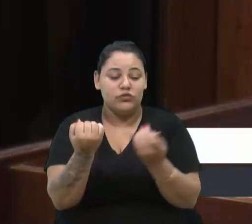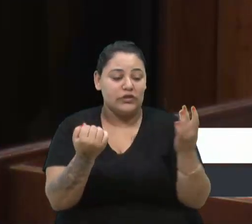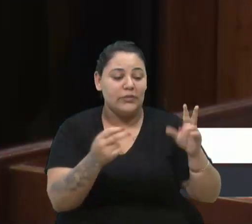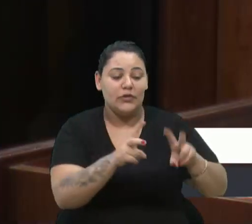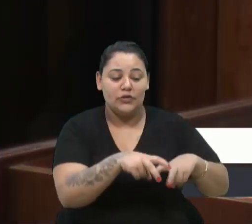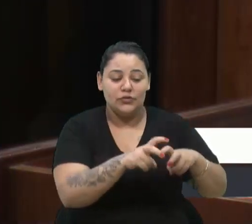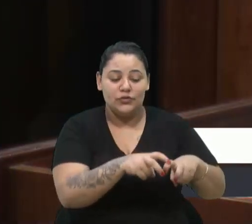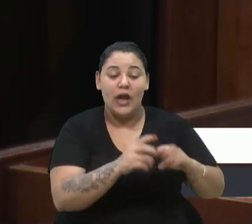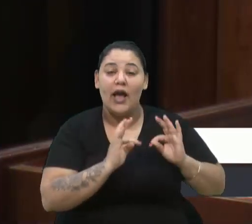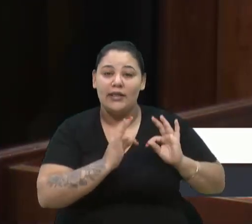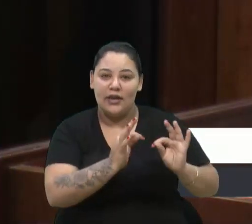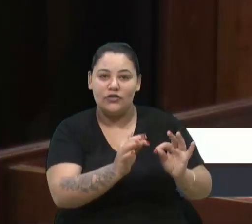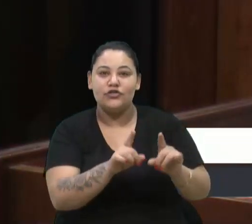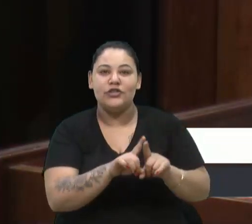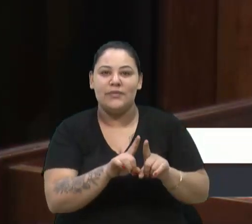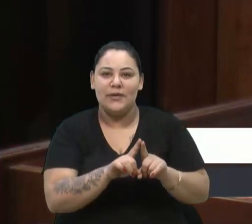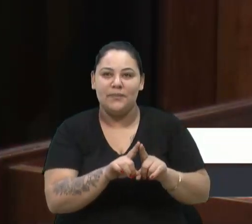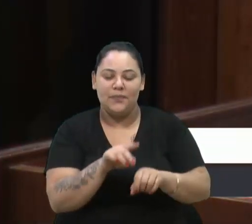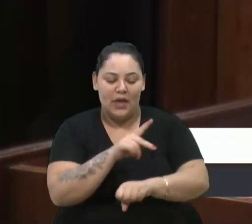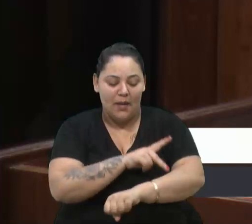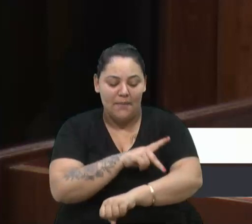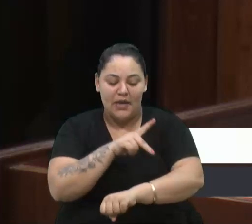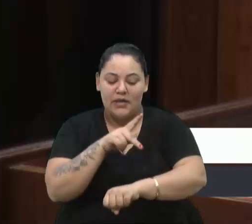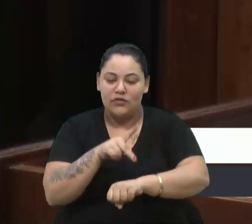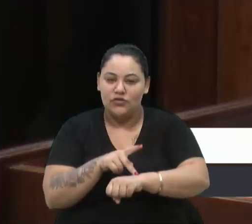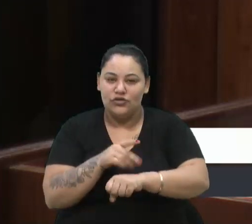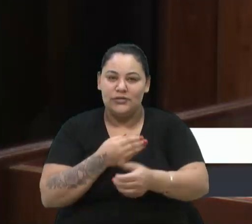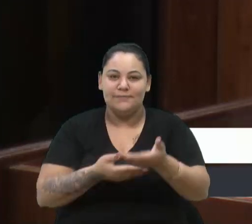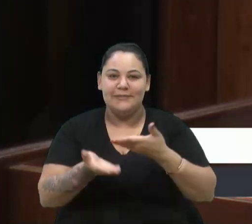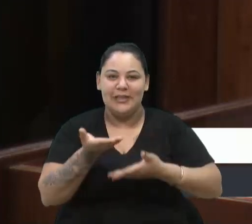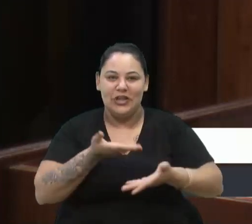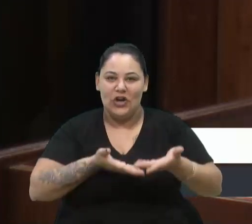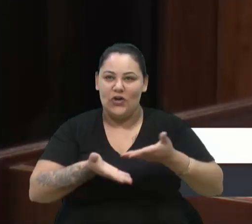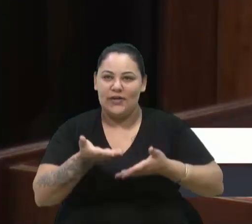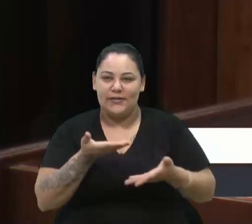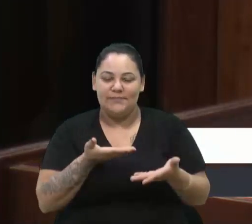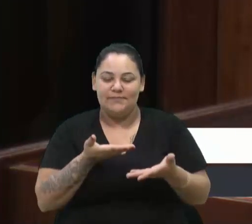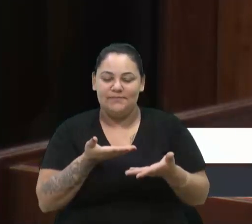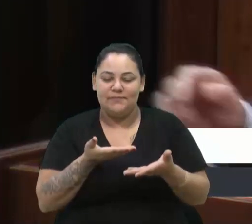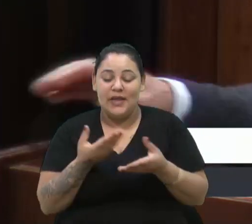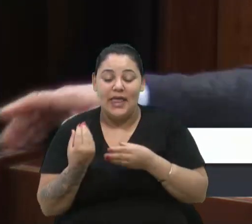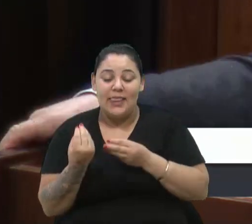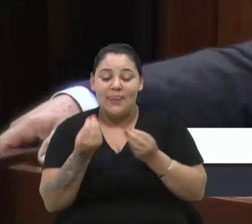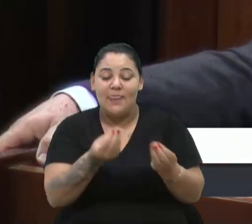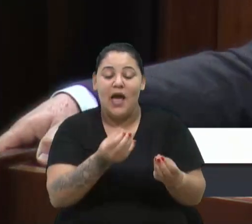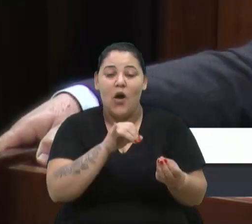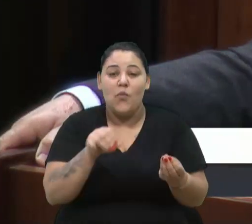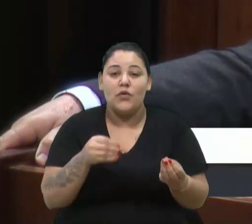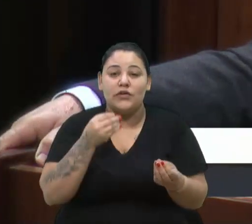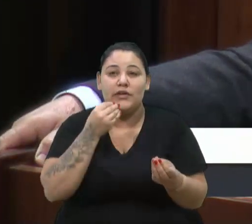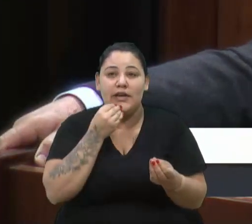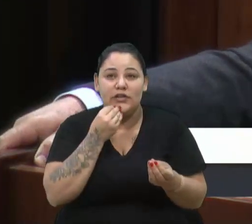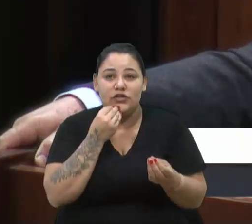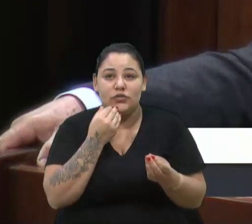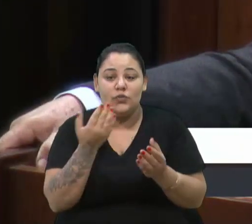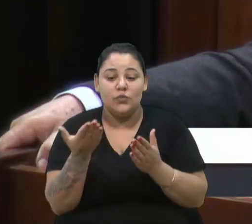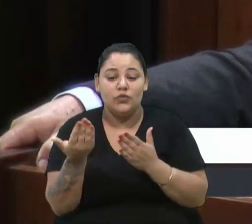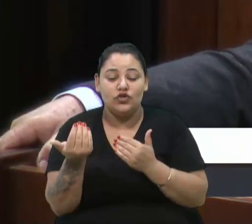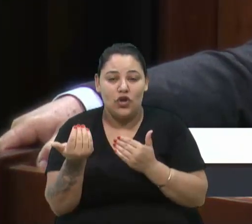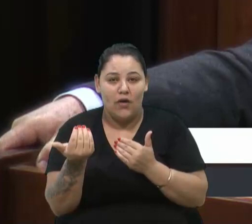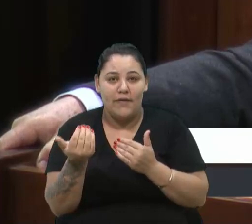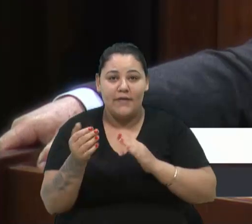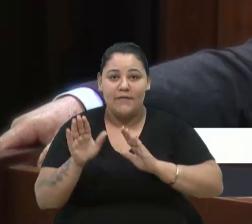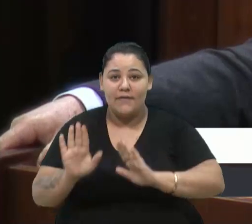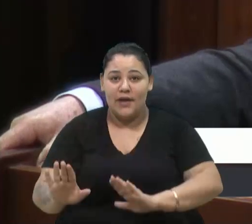a pedagogia e alternância proporciona que os jovens fiquem uma semana na